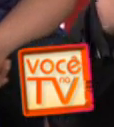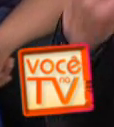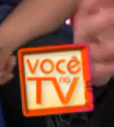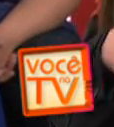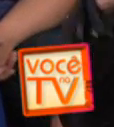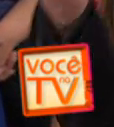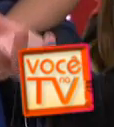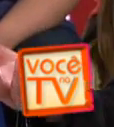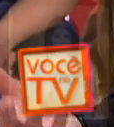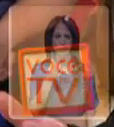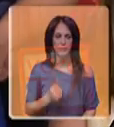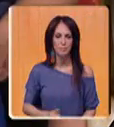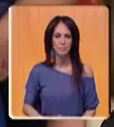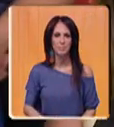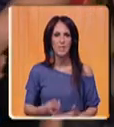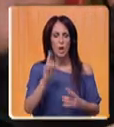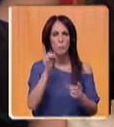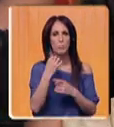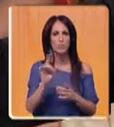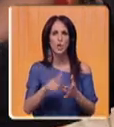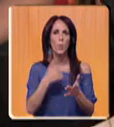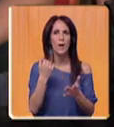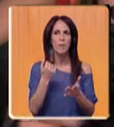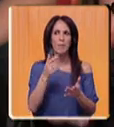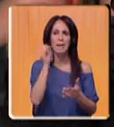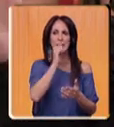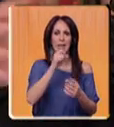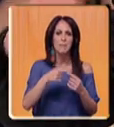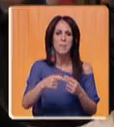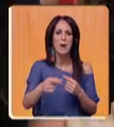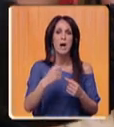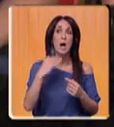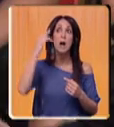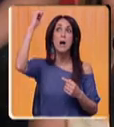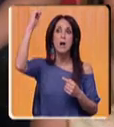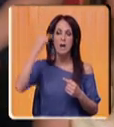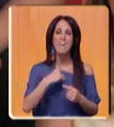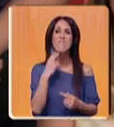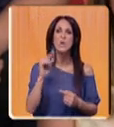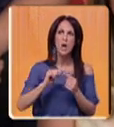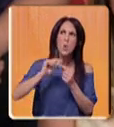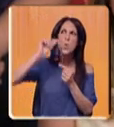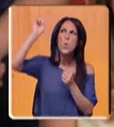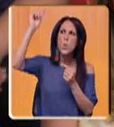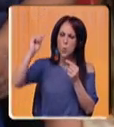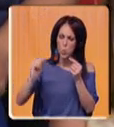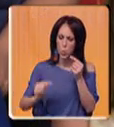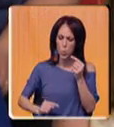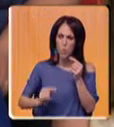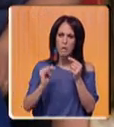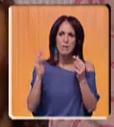É uma canção que não é para todos os dias, como eu disse, não. Que tem uma extensão muito grande, agora tem muitos graves e muitos agudos. Acho que é a primeira vez que a escuto ao vivo.